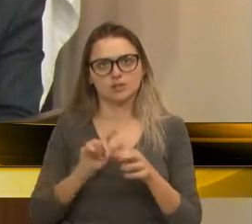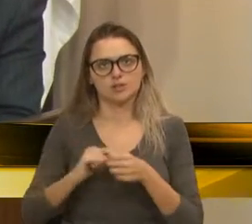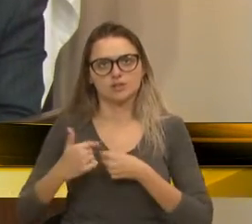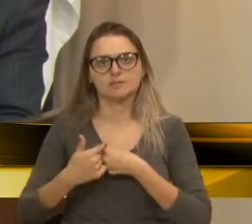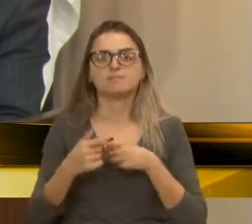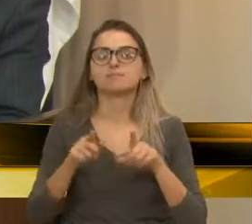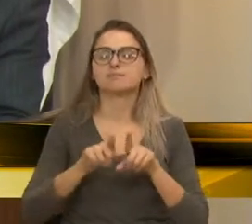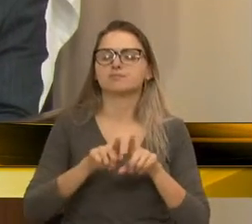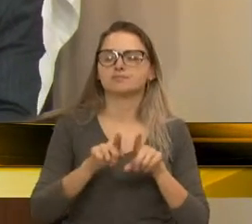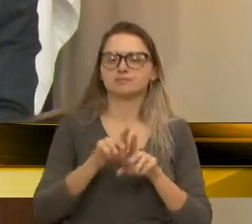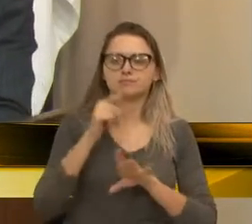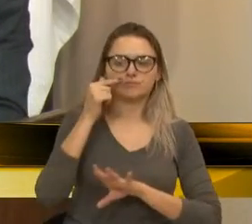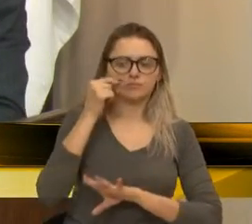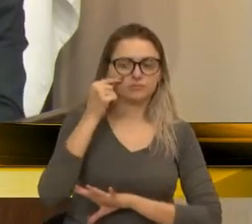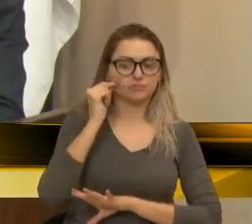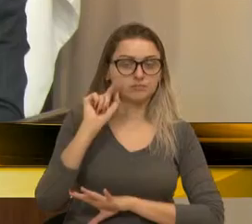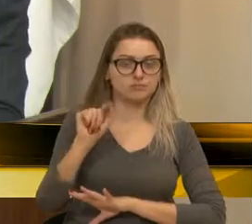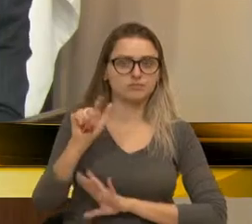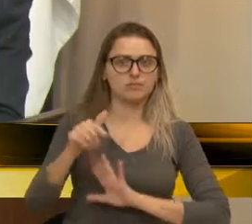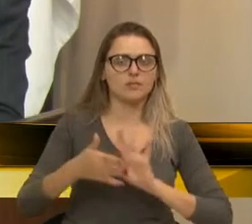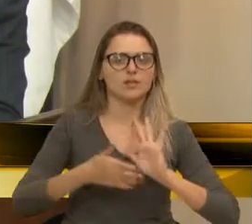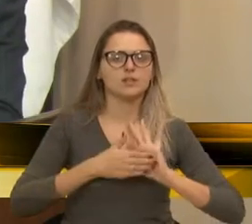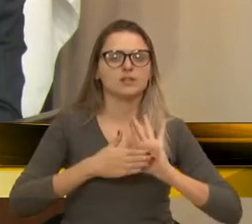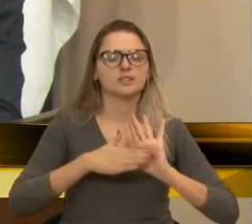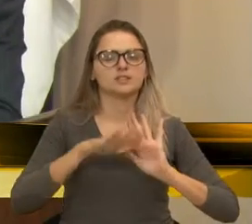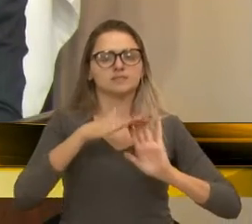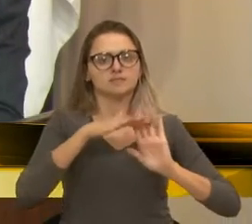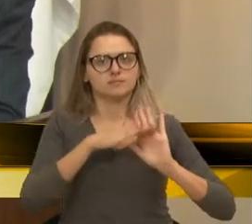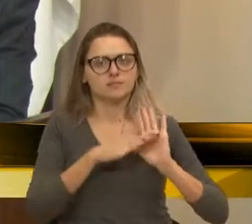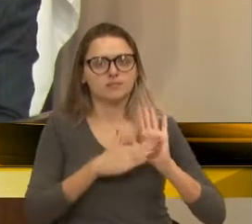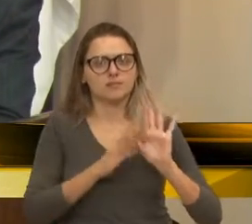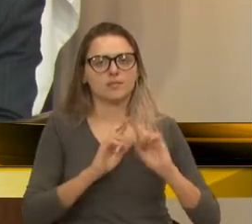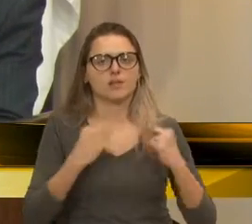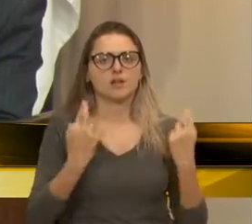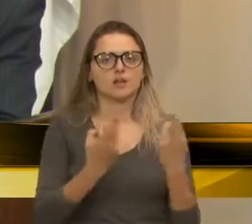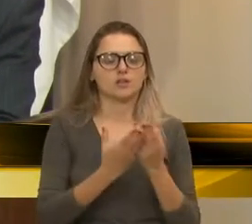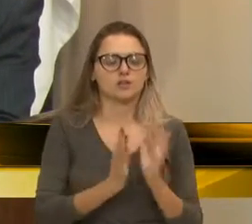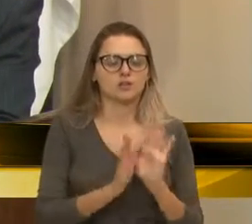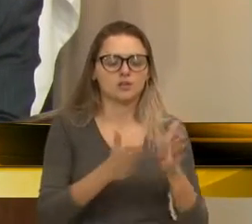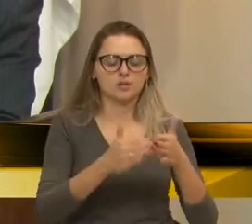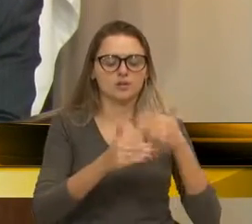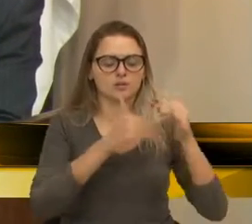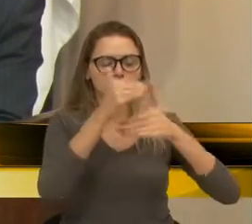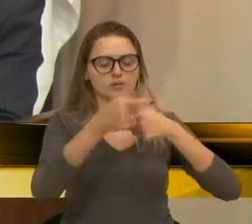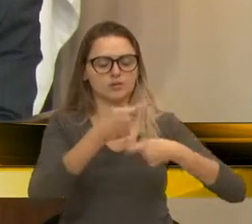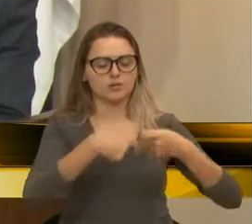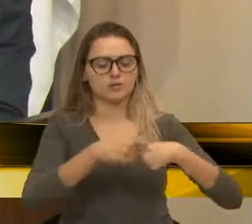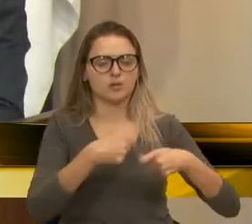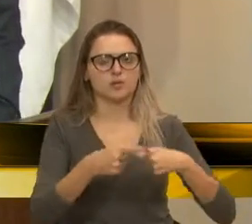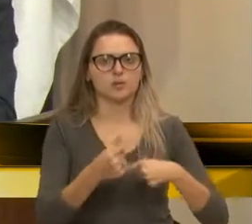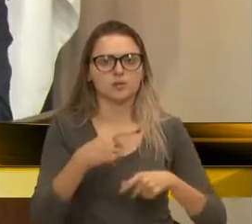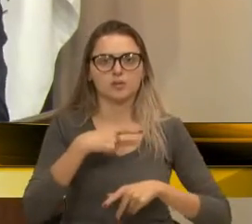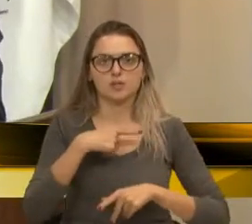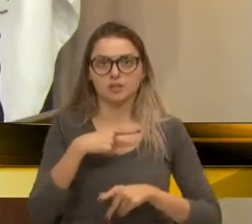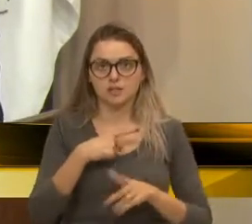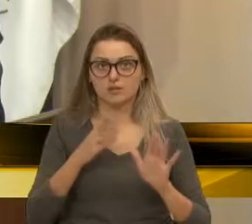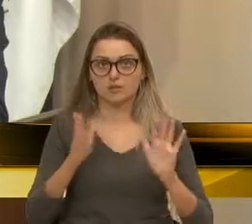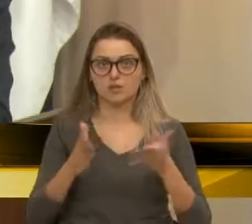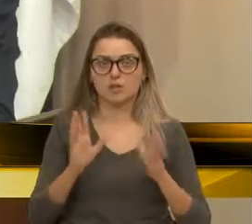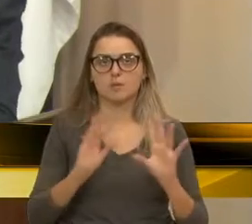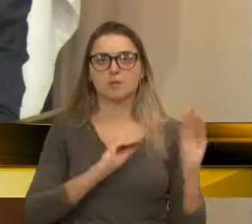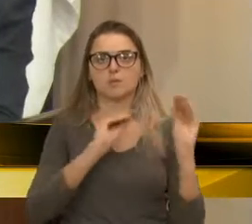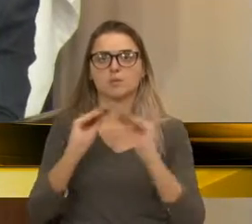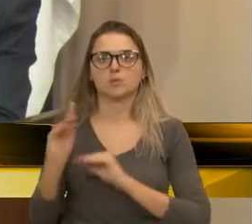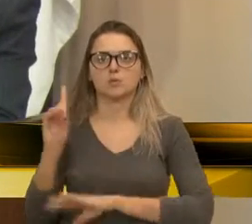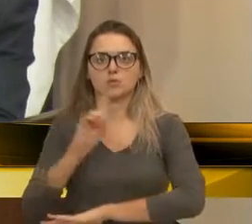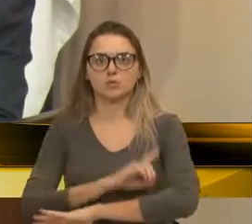Frisso, e isso é uma das pautas da reunião da Comissão de Desenvolvimento Econômico, que foi aprazada para hoje,